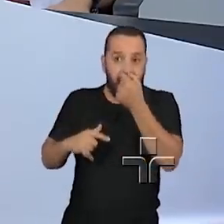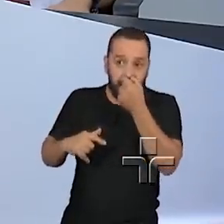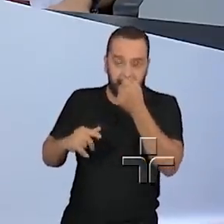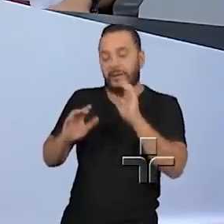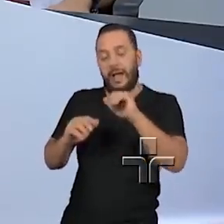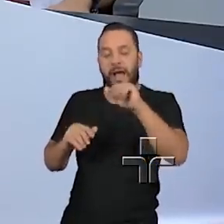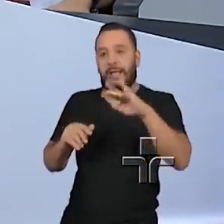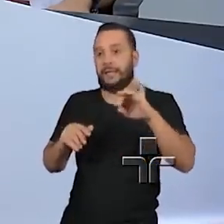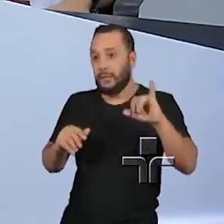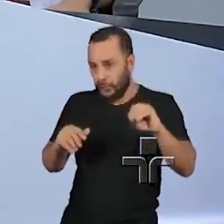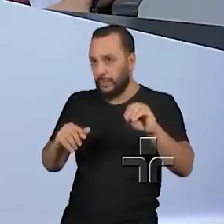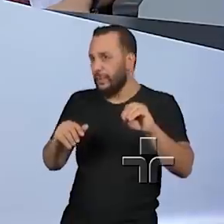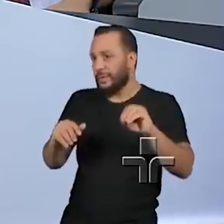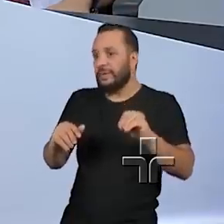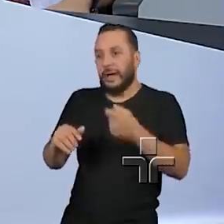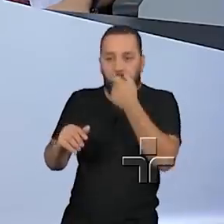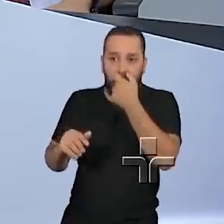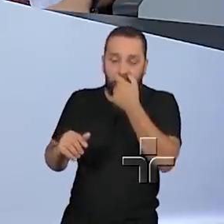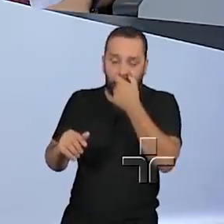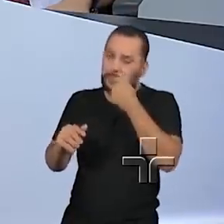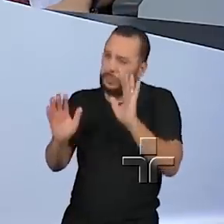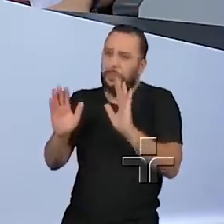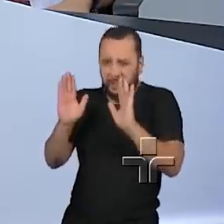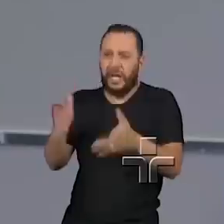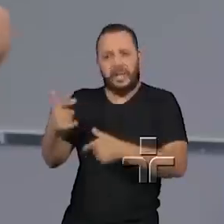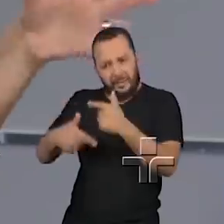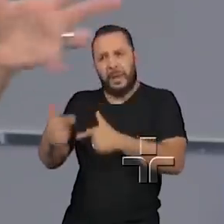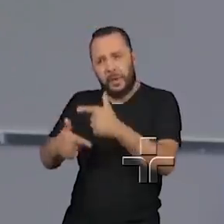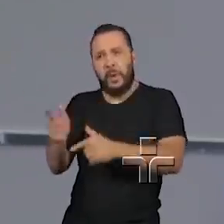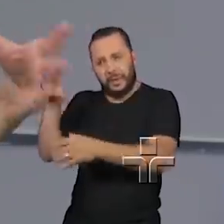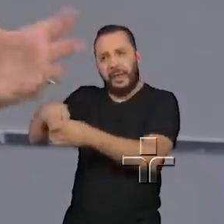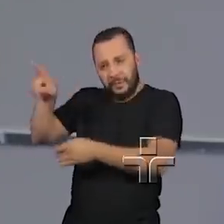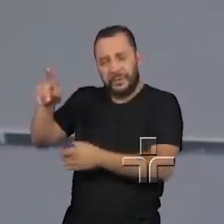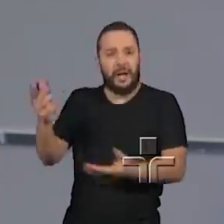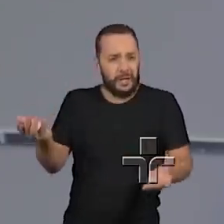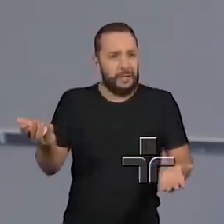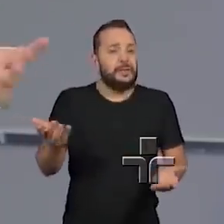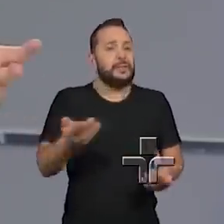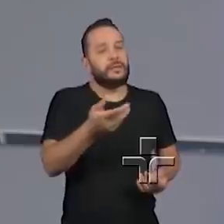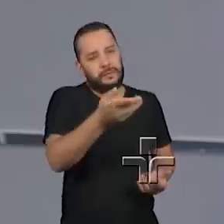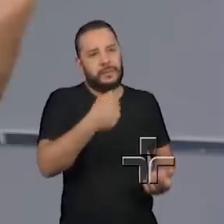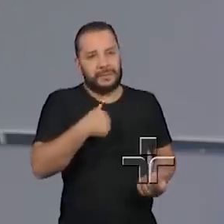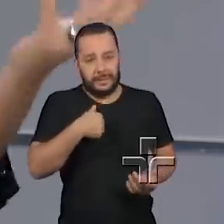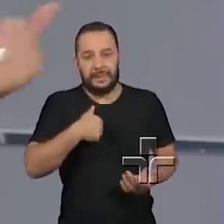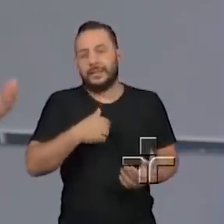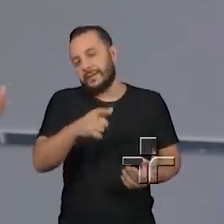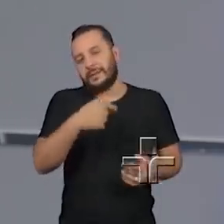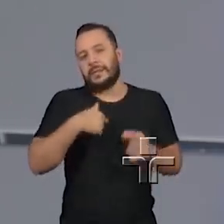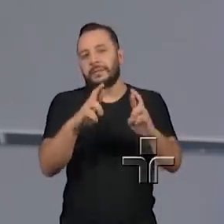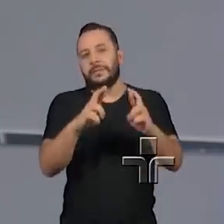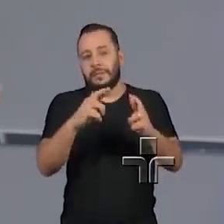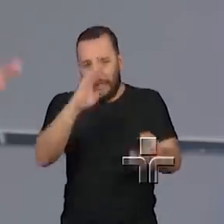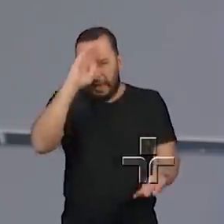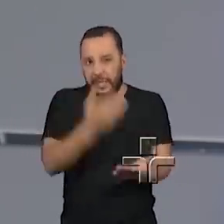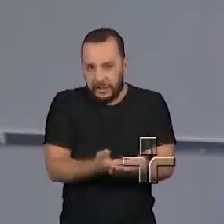exerceu o mandato parlamentar na Constituinte de 1988, como, por exemplo, o deputado Paulo Ramos. E estando no meio dessas pessoas, deputado, sua expectativa, a resposta às suas